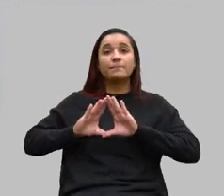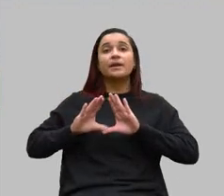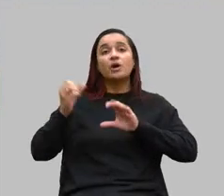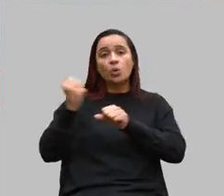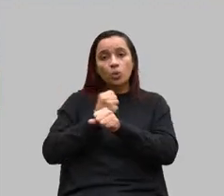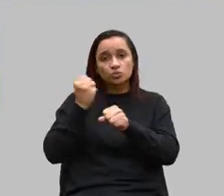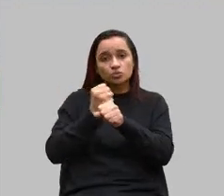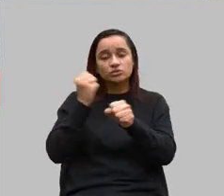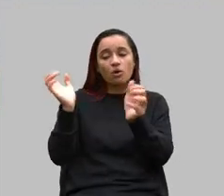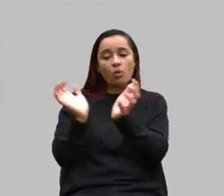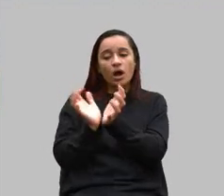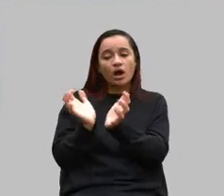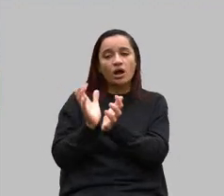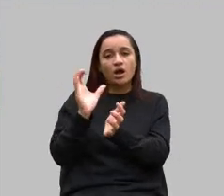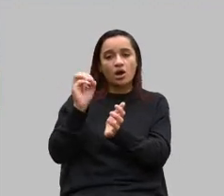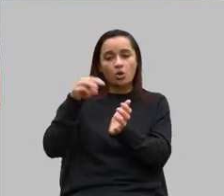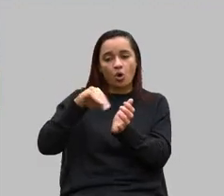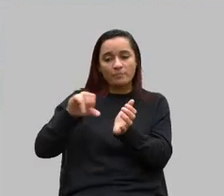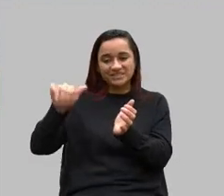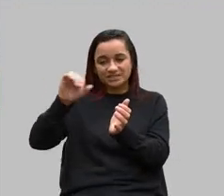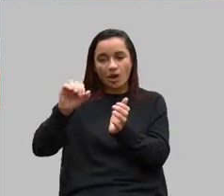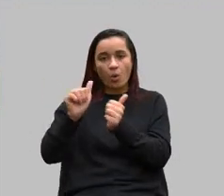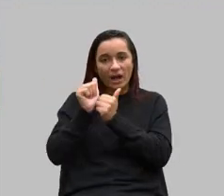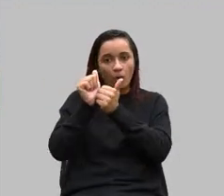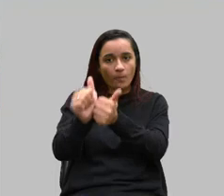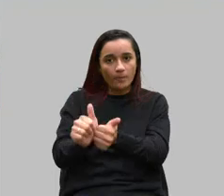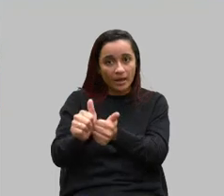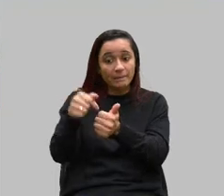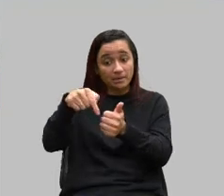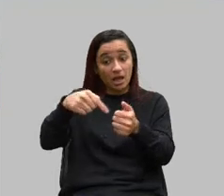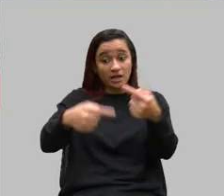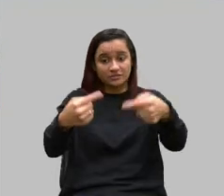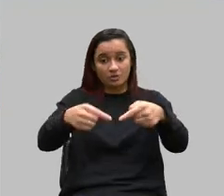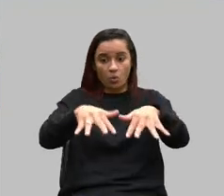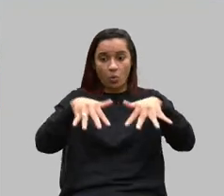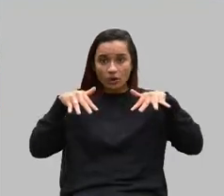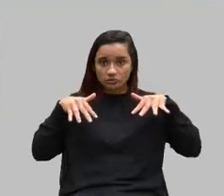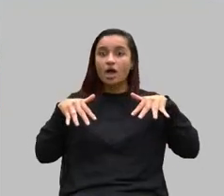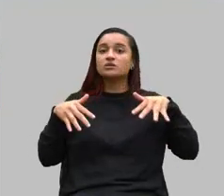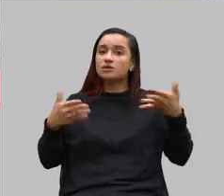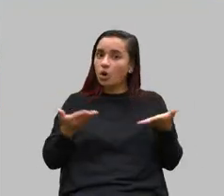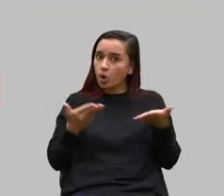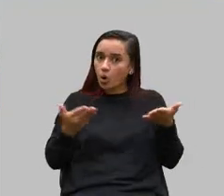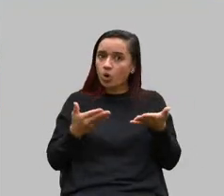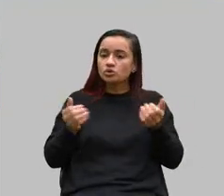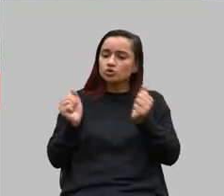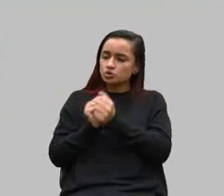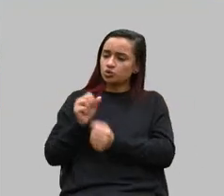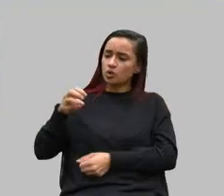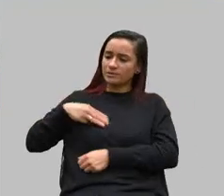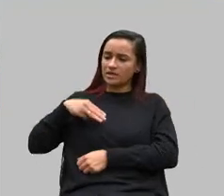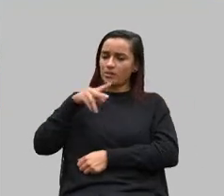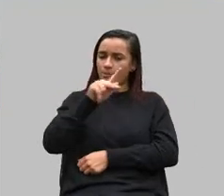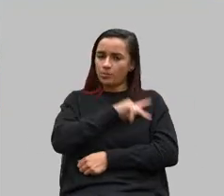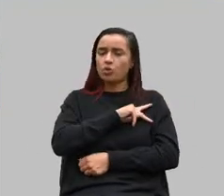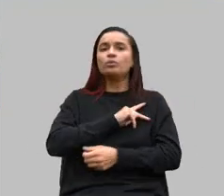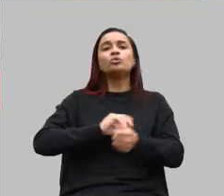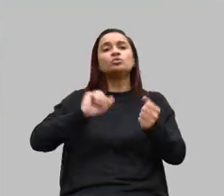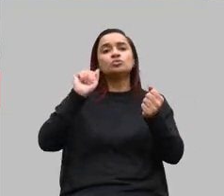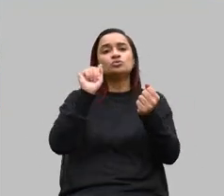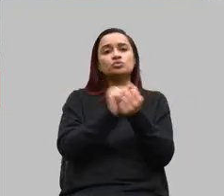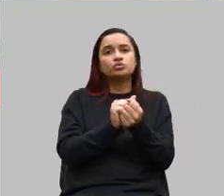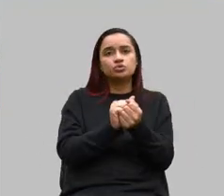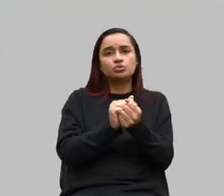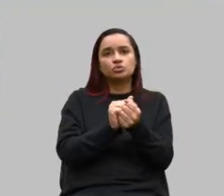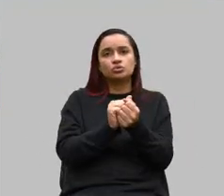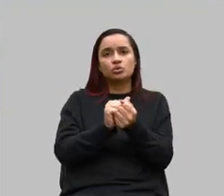comissão deom A partir dessa audiência envolvendo o Ministério Público envolvendo a o